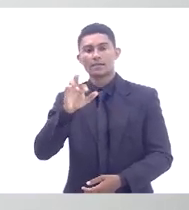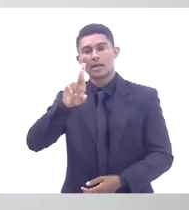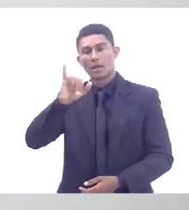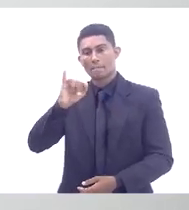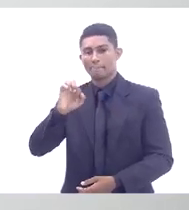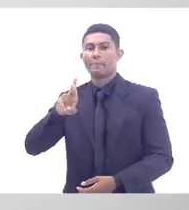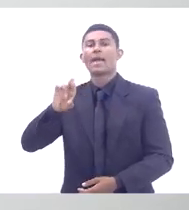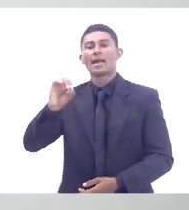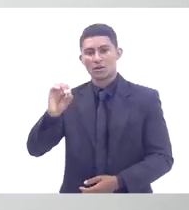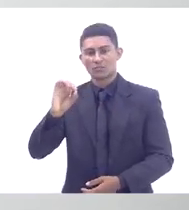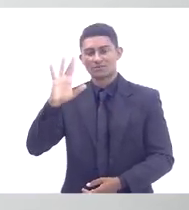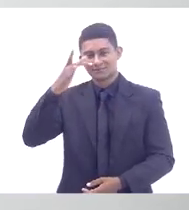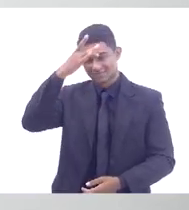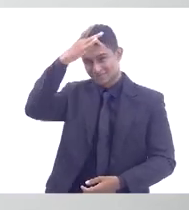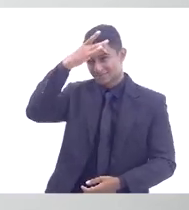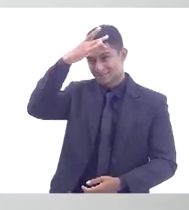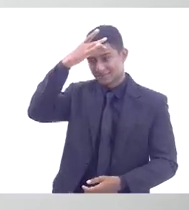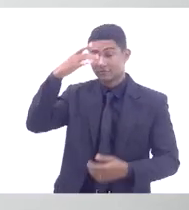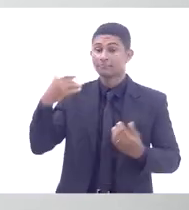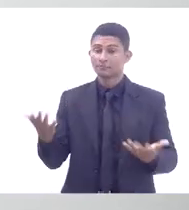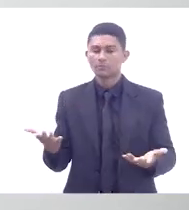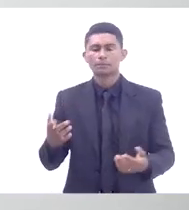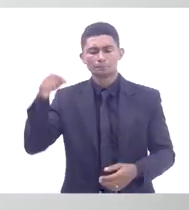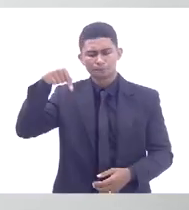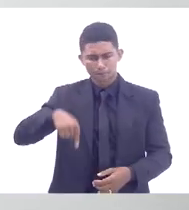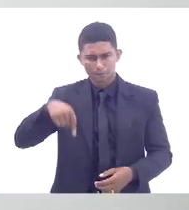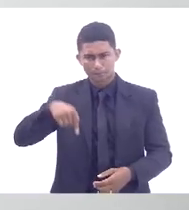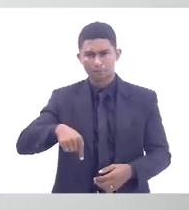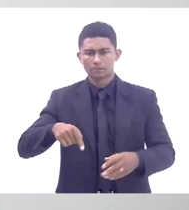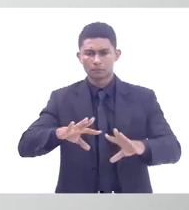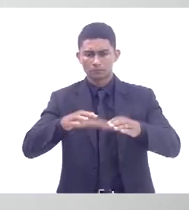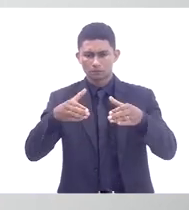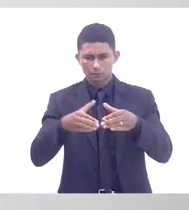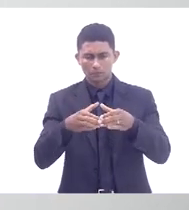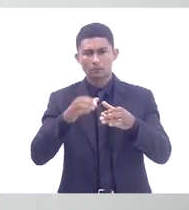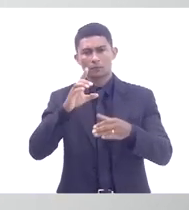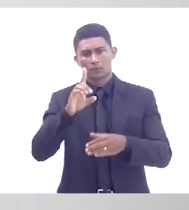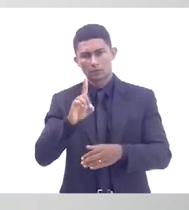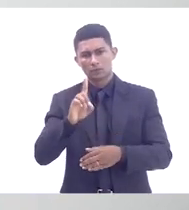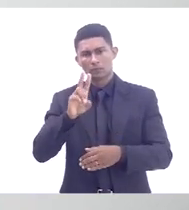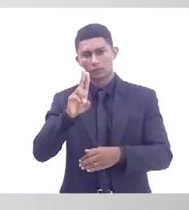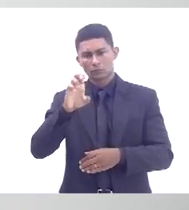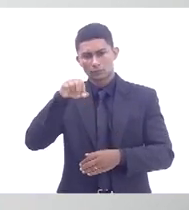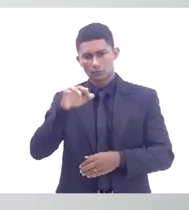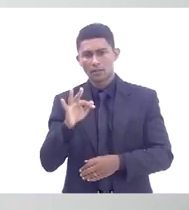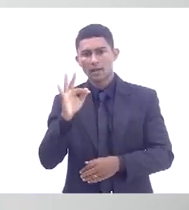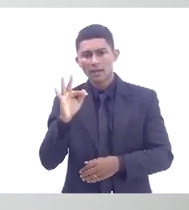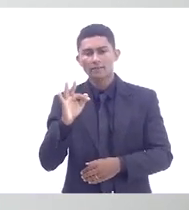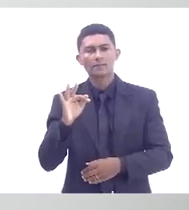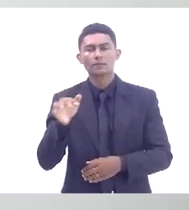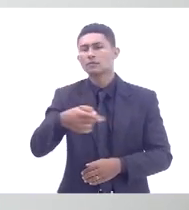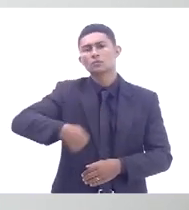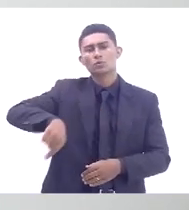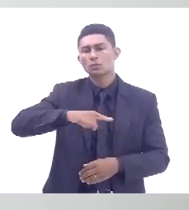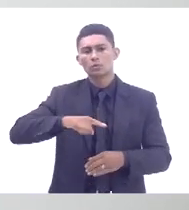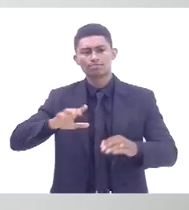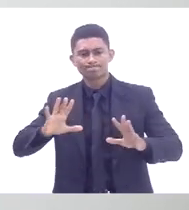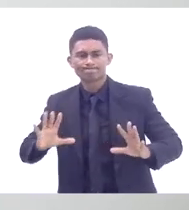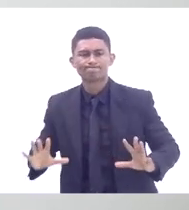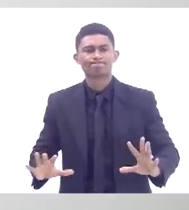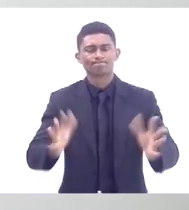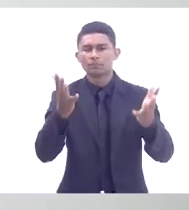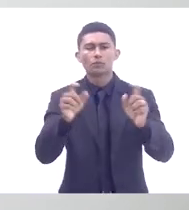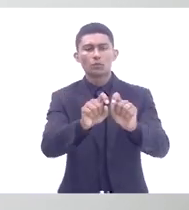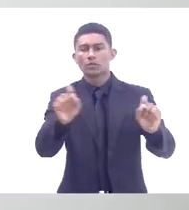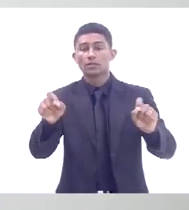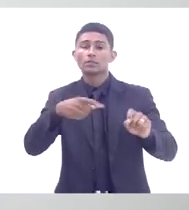Insta nesta audiência pública que todos possamos refletir sobre os rumos da UENF